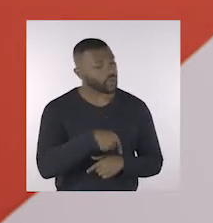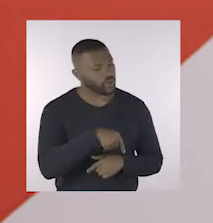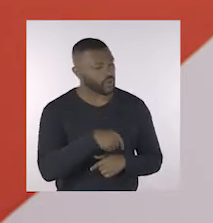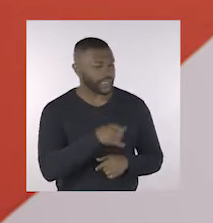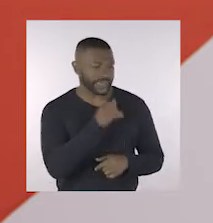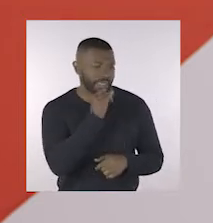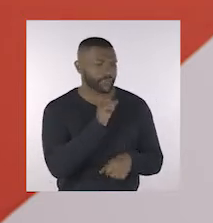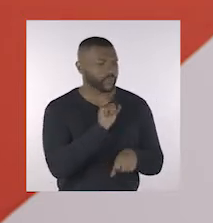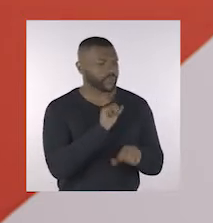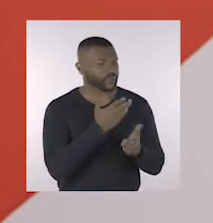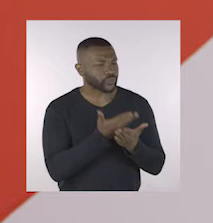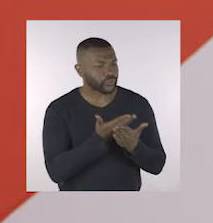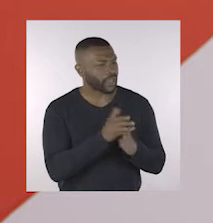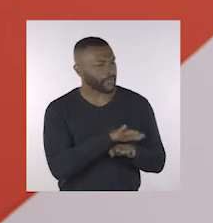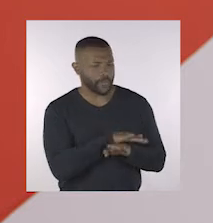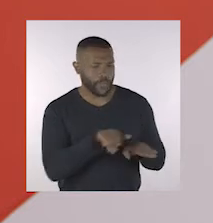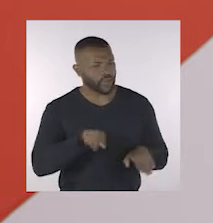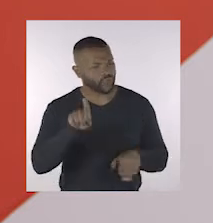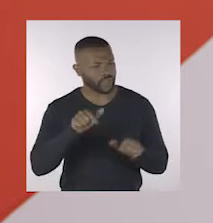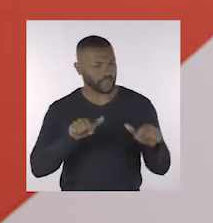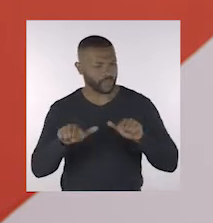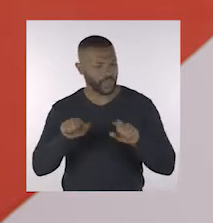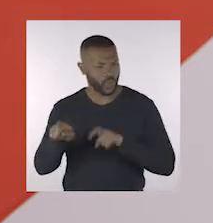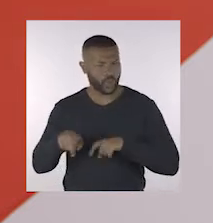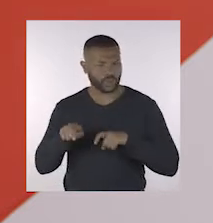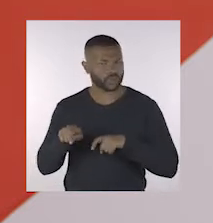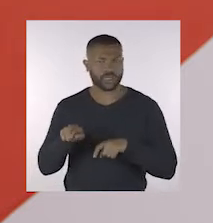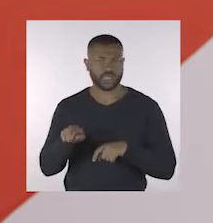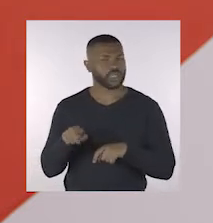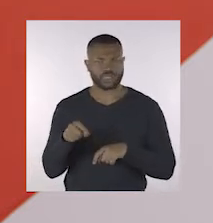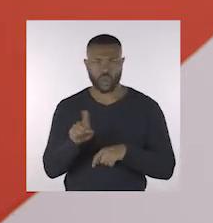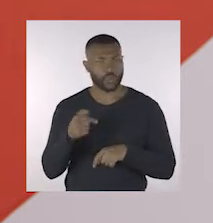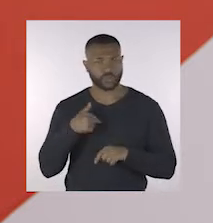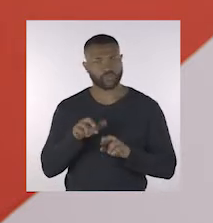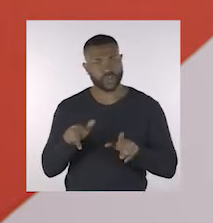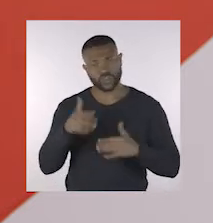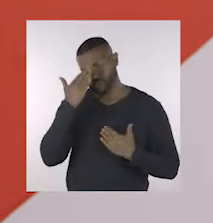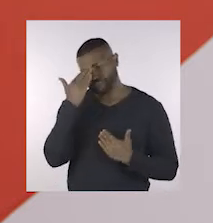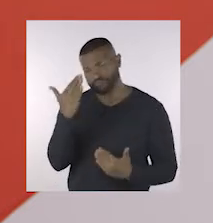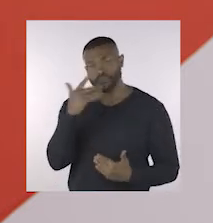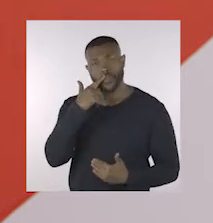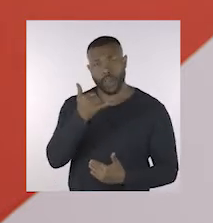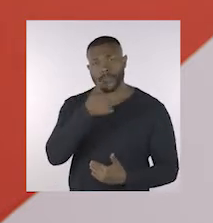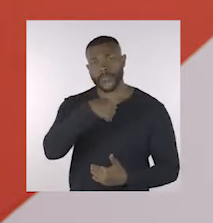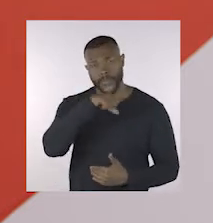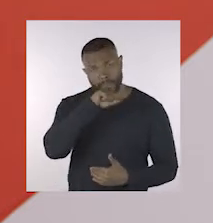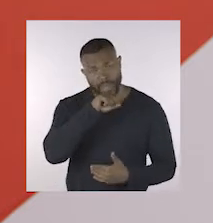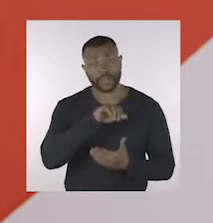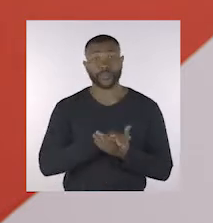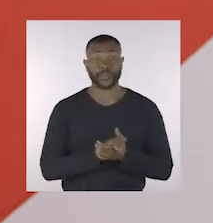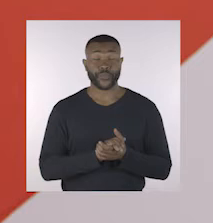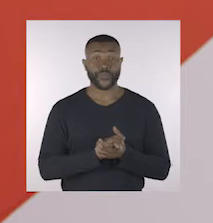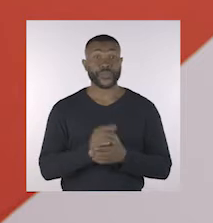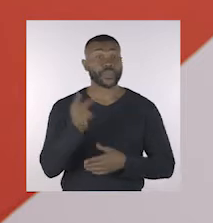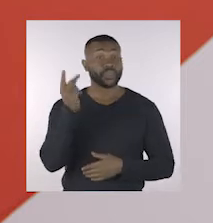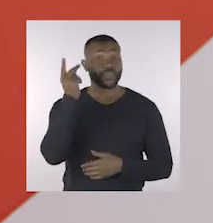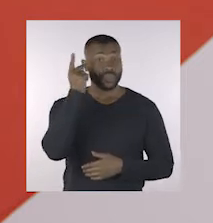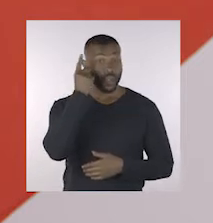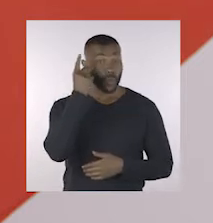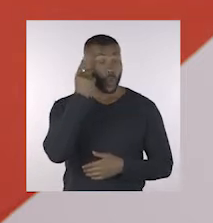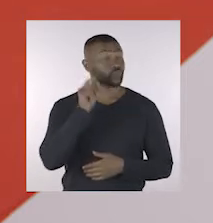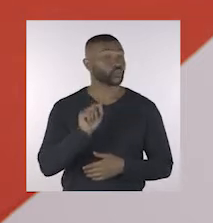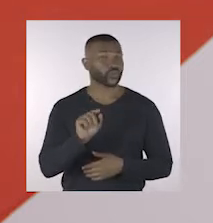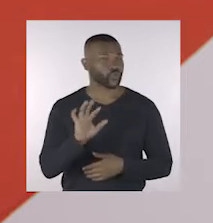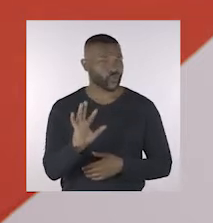para os filhos parar de estudar para poder trabalhar na roça então isso sou muito grato a meus pais em São